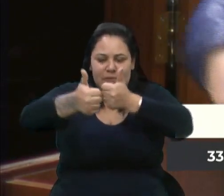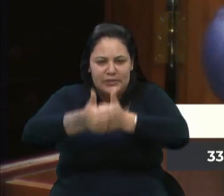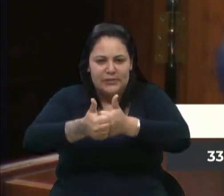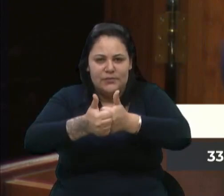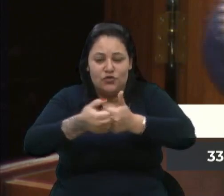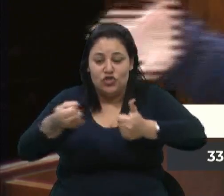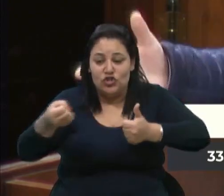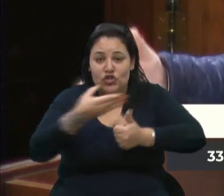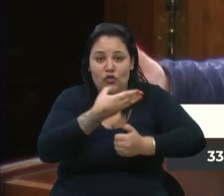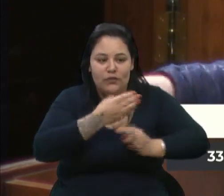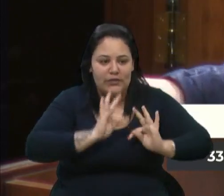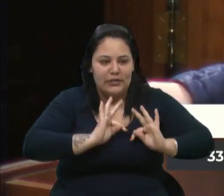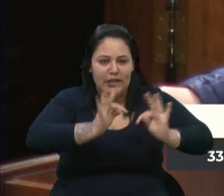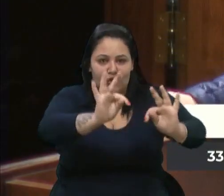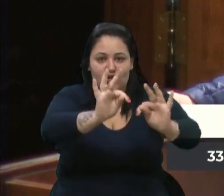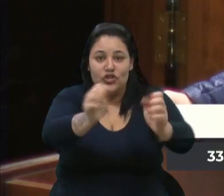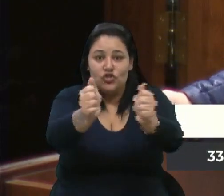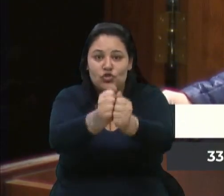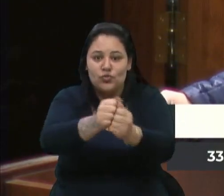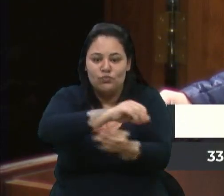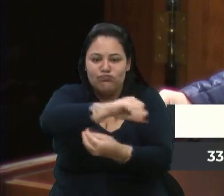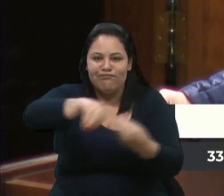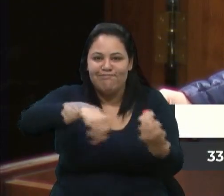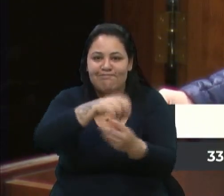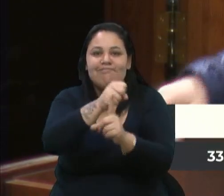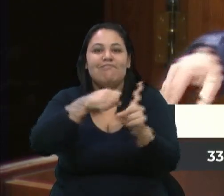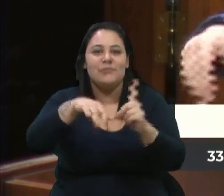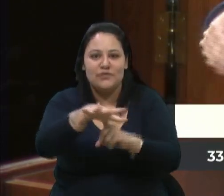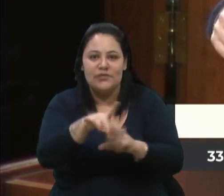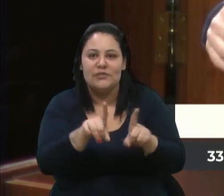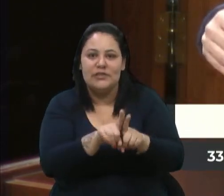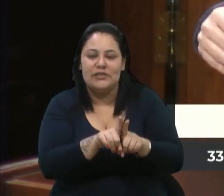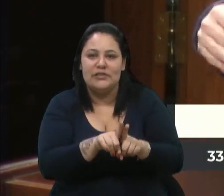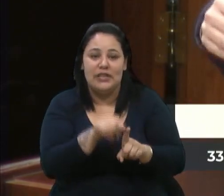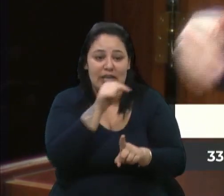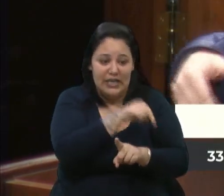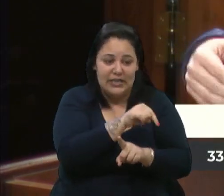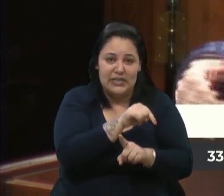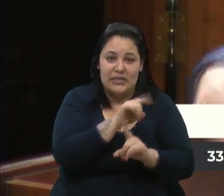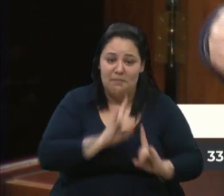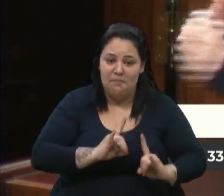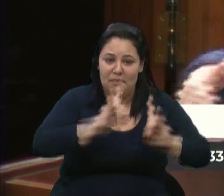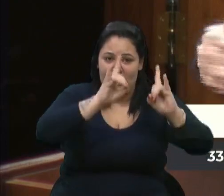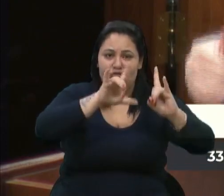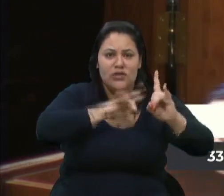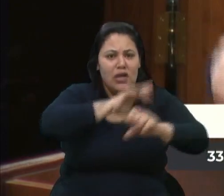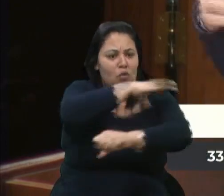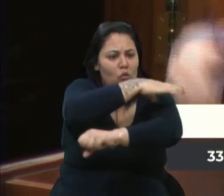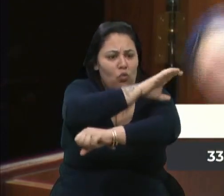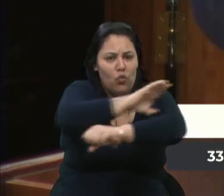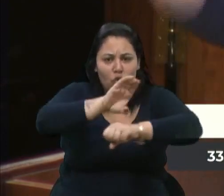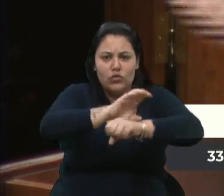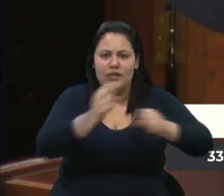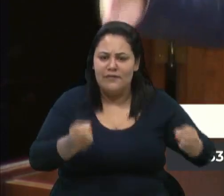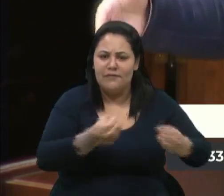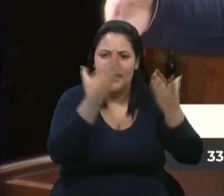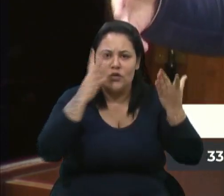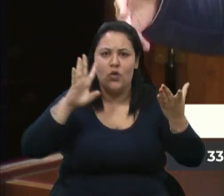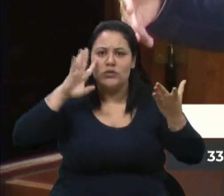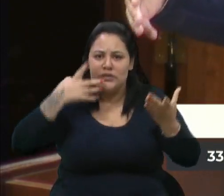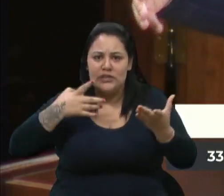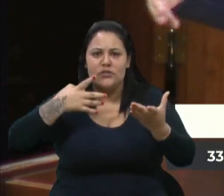novas tecnologias todas com a sociedade. Esse prédio tem cursos e eventos acontecendo o tempo